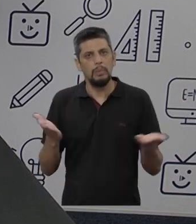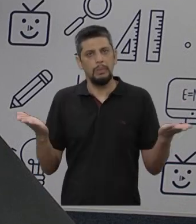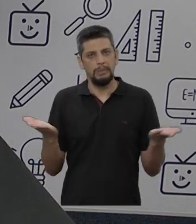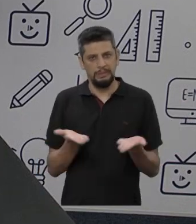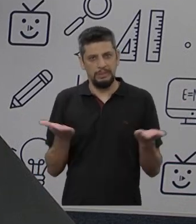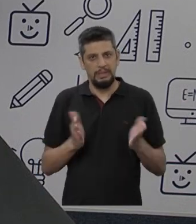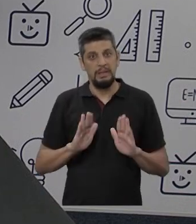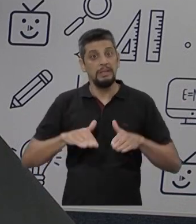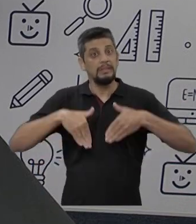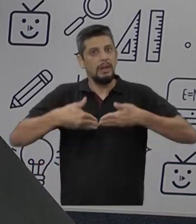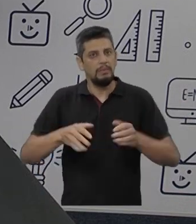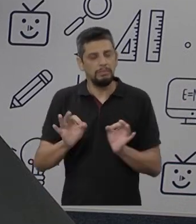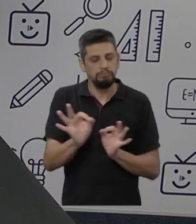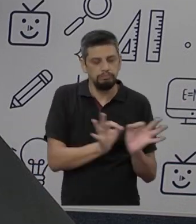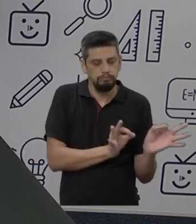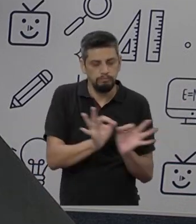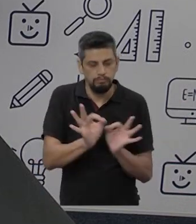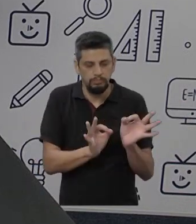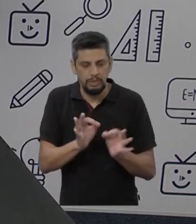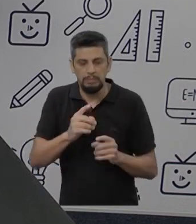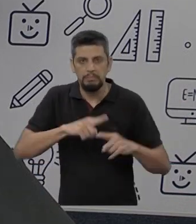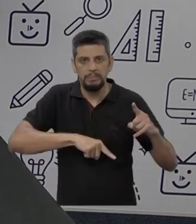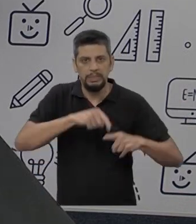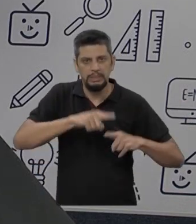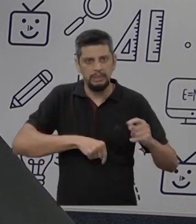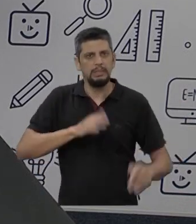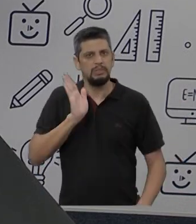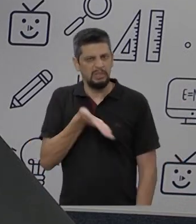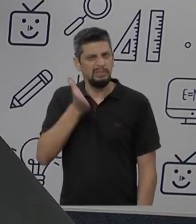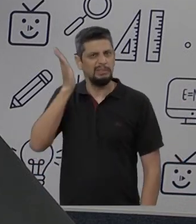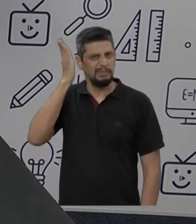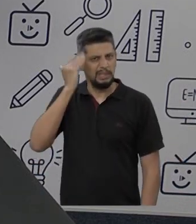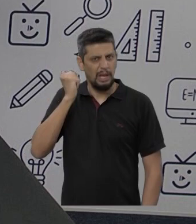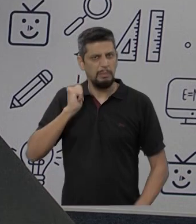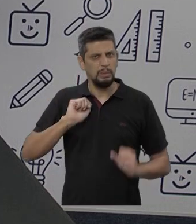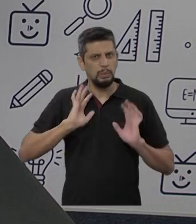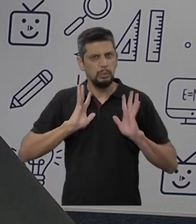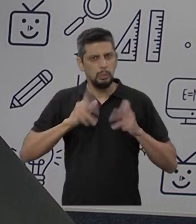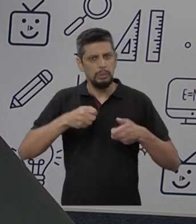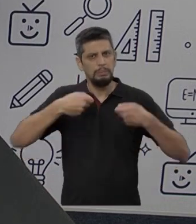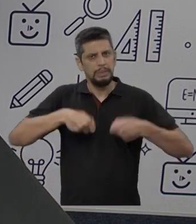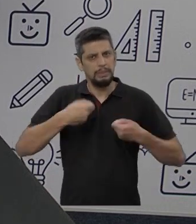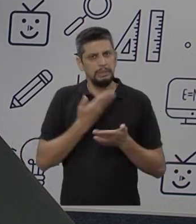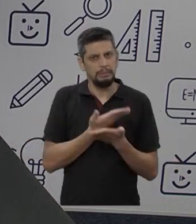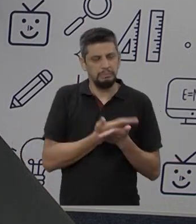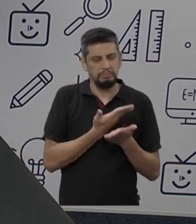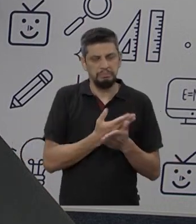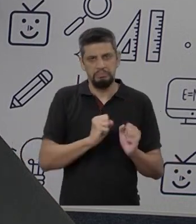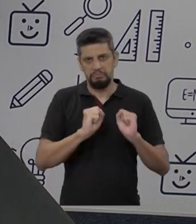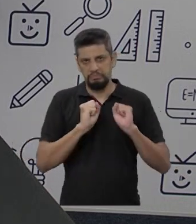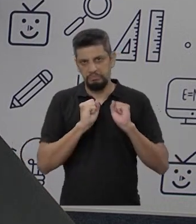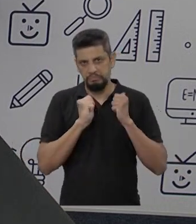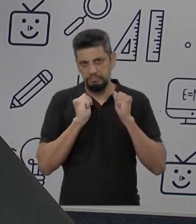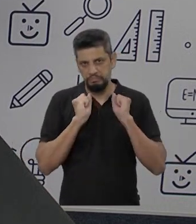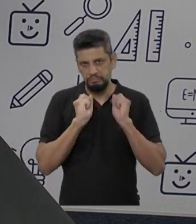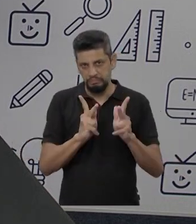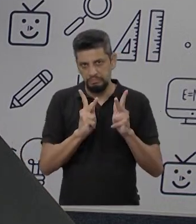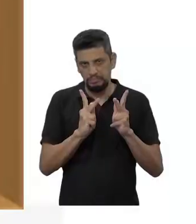né? Então, vocês organizaram os materiais e já sabem de tudo que precisa para as aulas, né? Muito